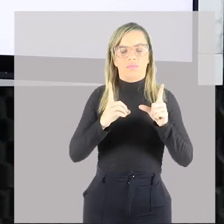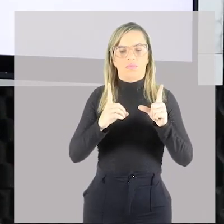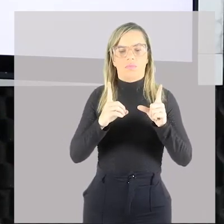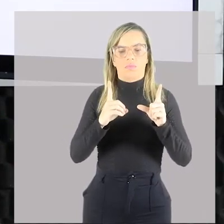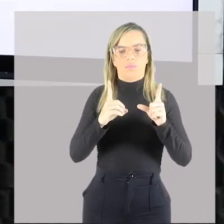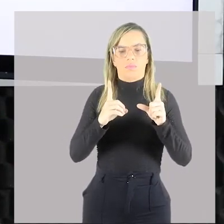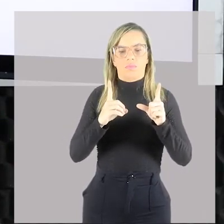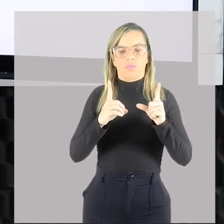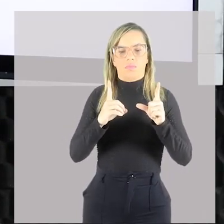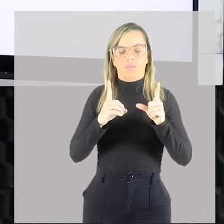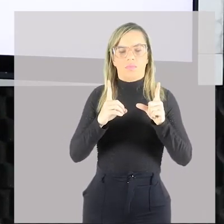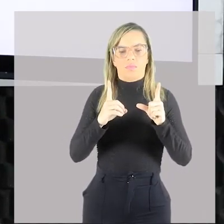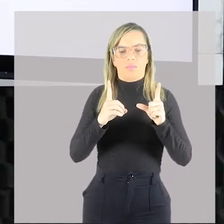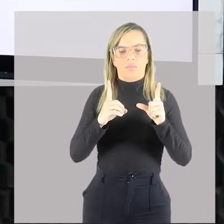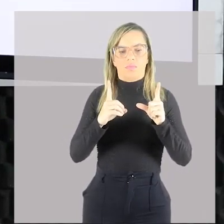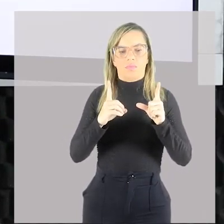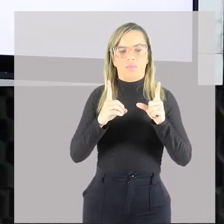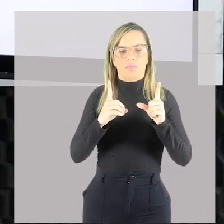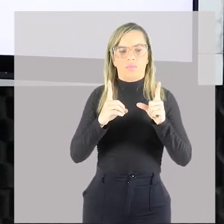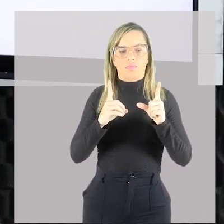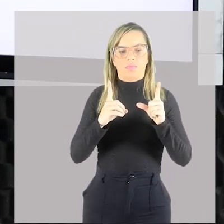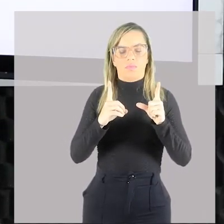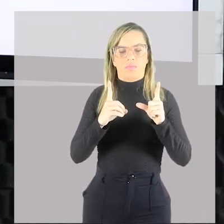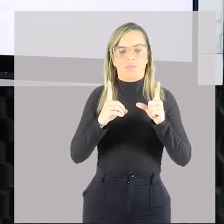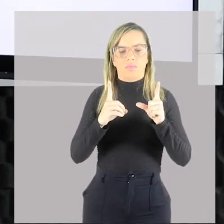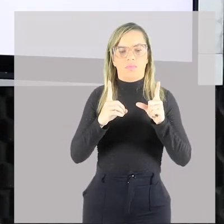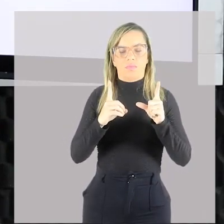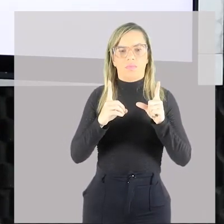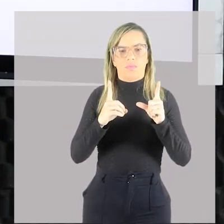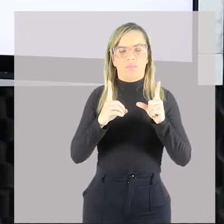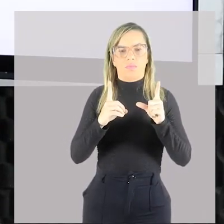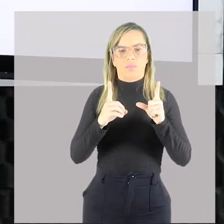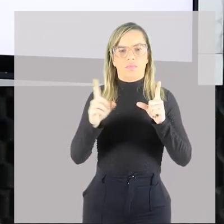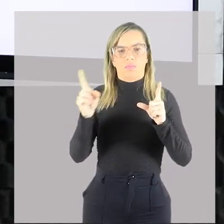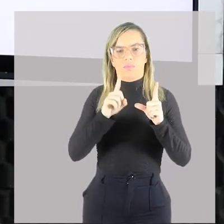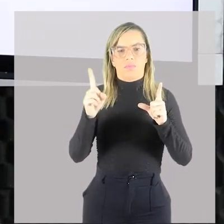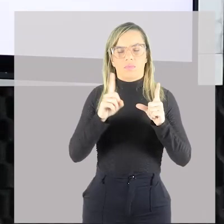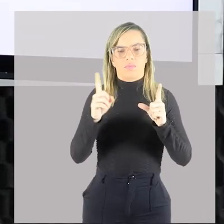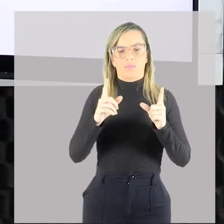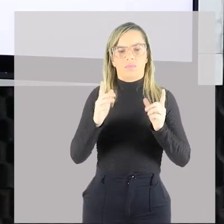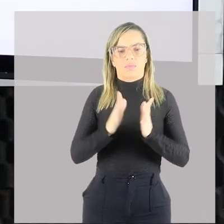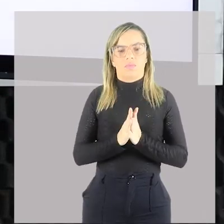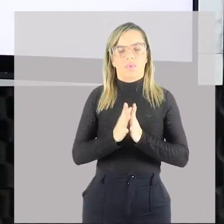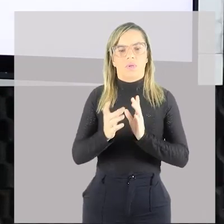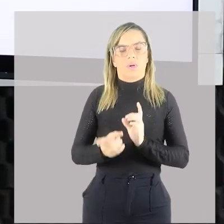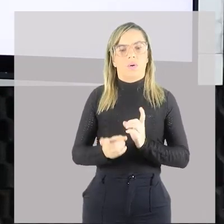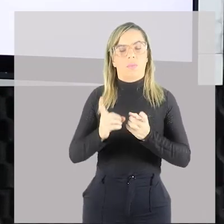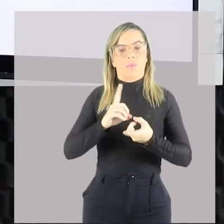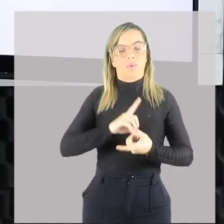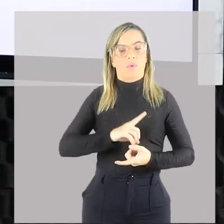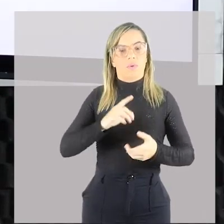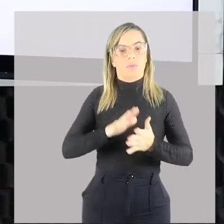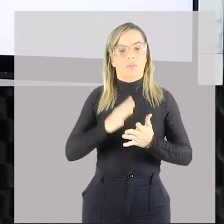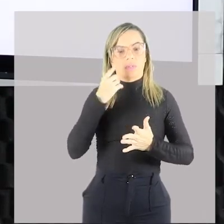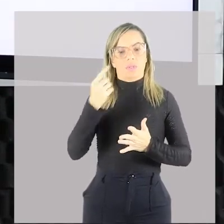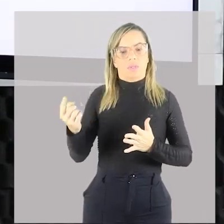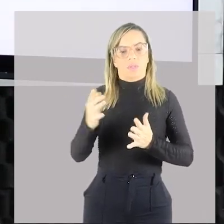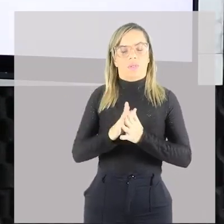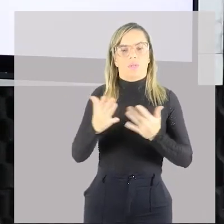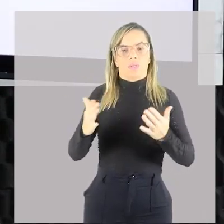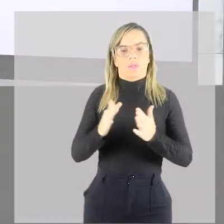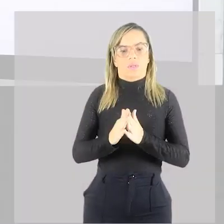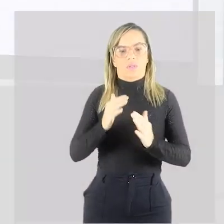Estado repressor. O homem não deve se submeter de bom grado à violência estatal. Não é assim, pelo contrário, ele deve se submeter